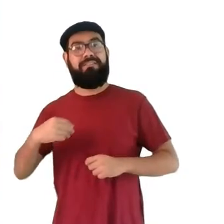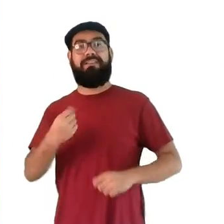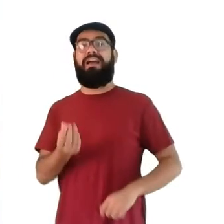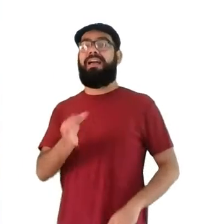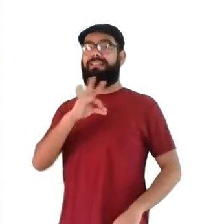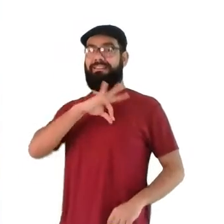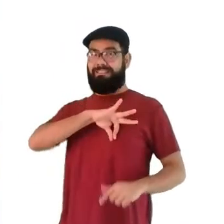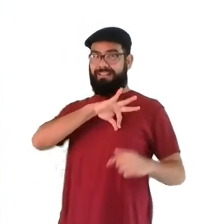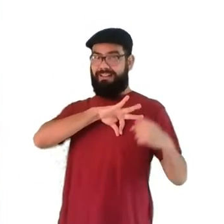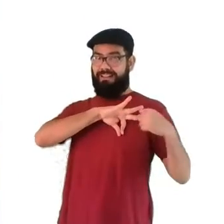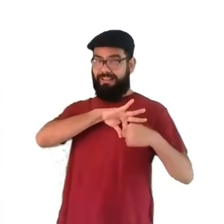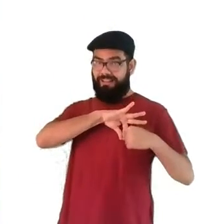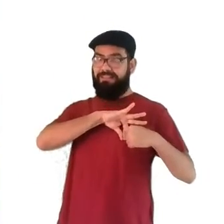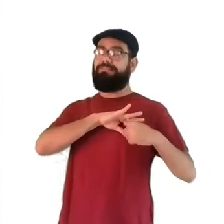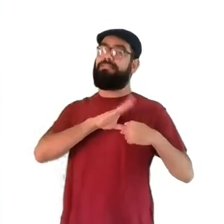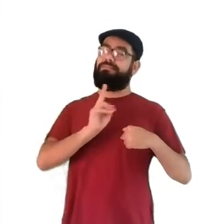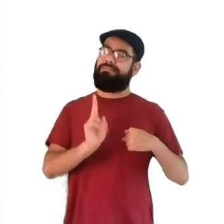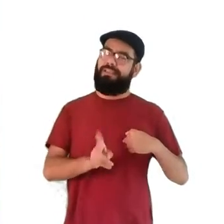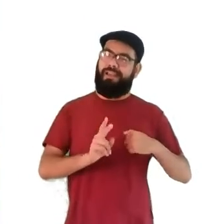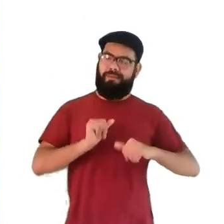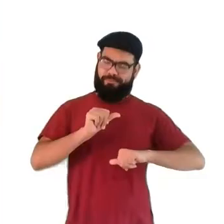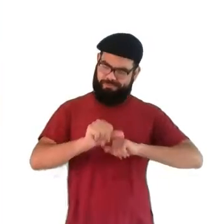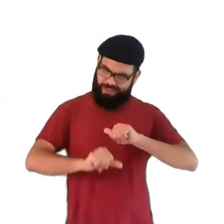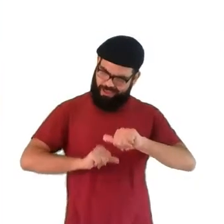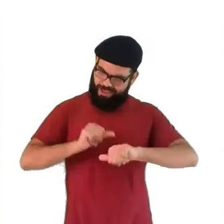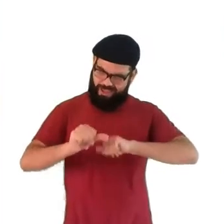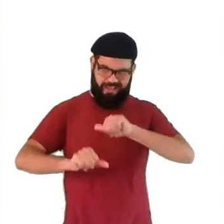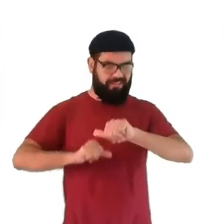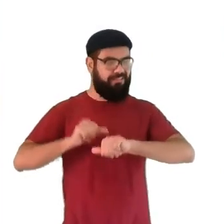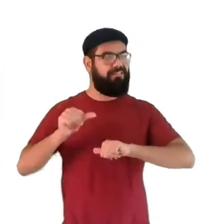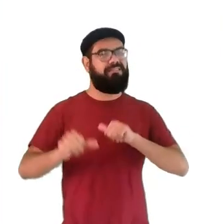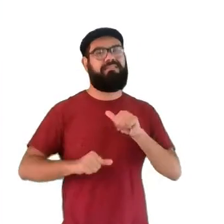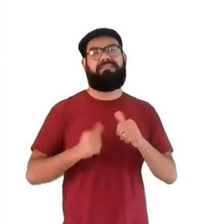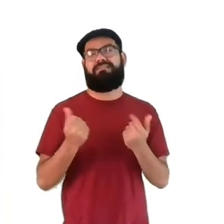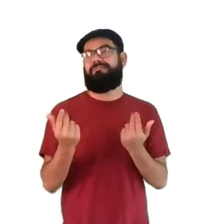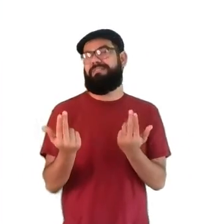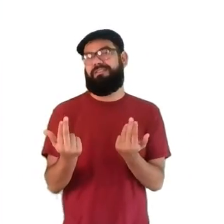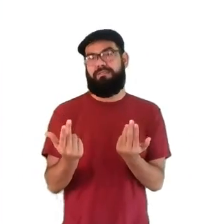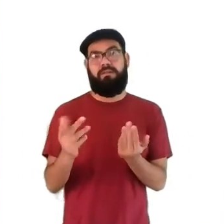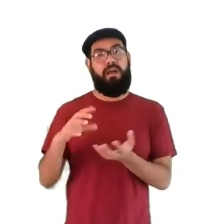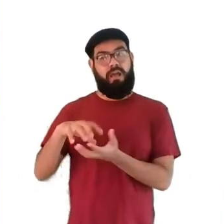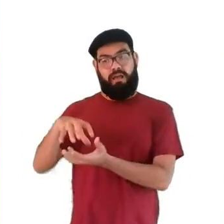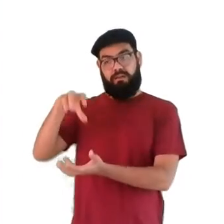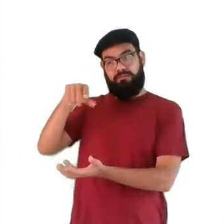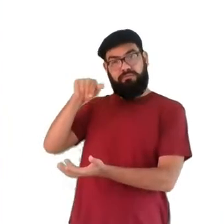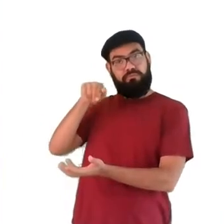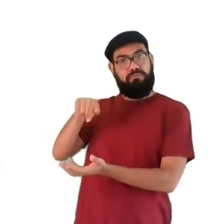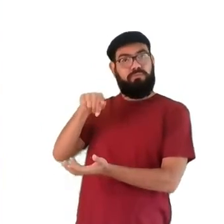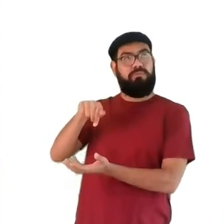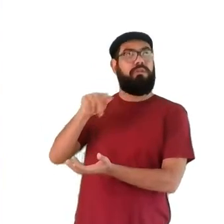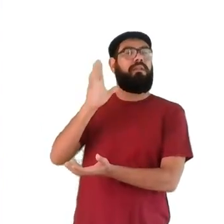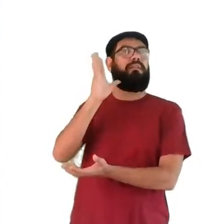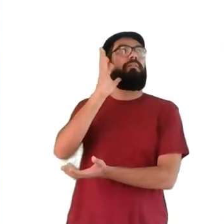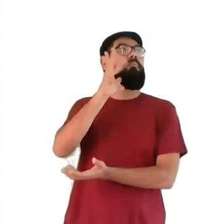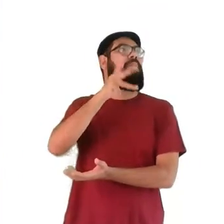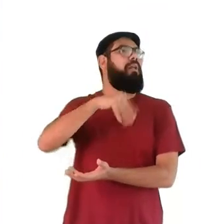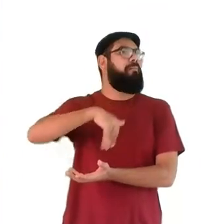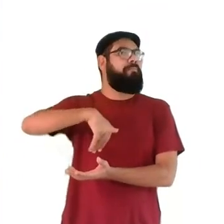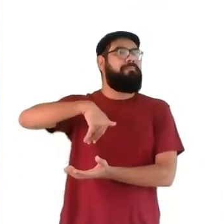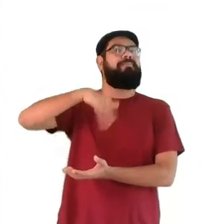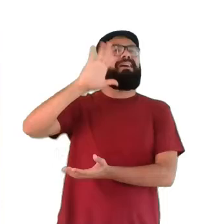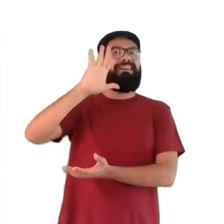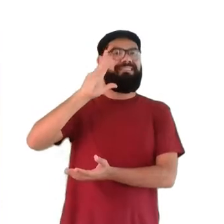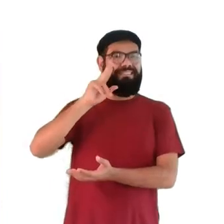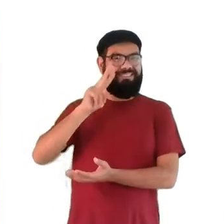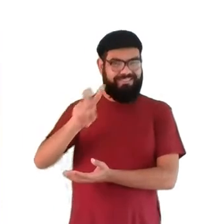nessa fase. Lembrando que a fase adulta, ela é uma das fases mais longas da nossa vida. Vocês viram? Se